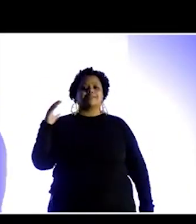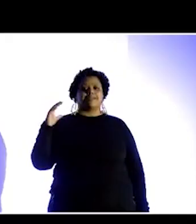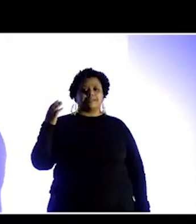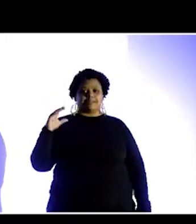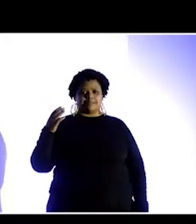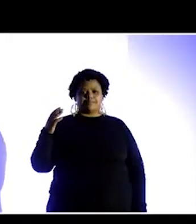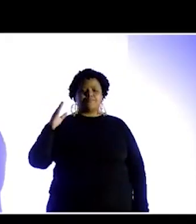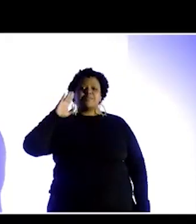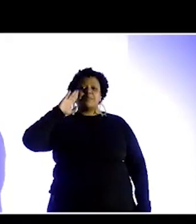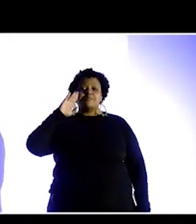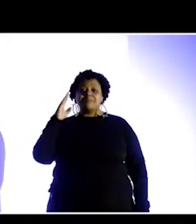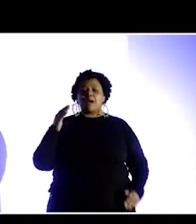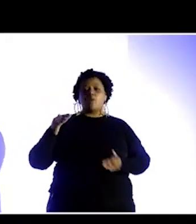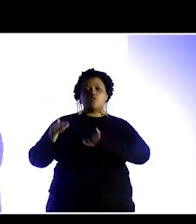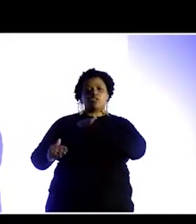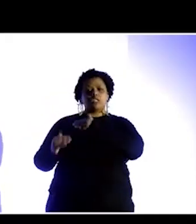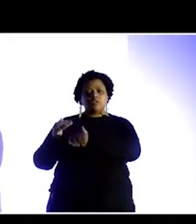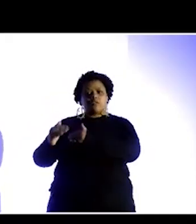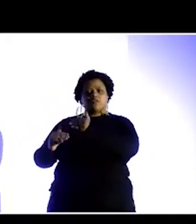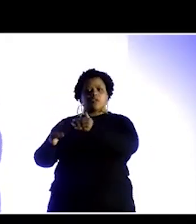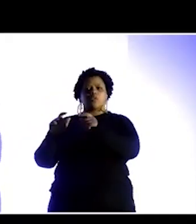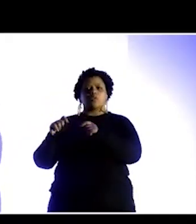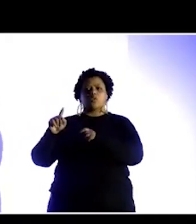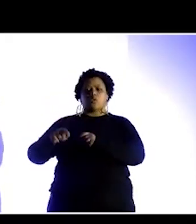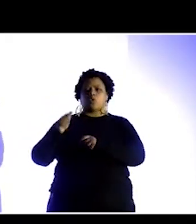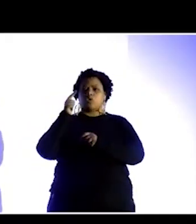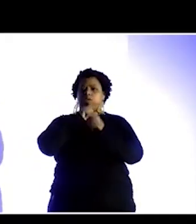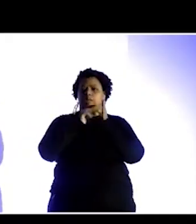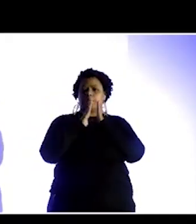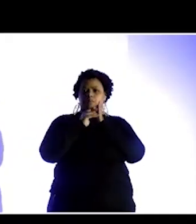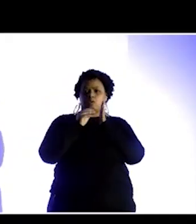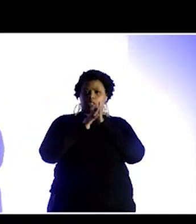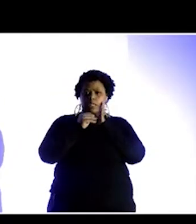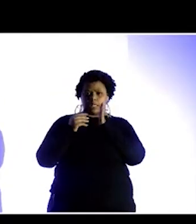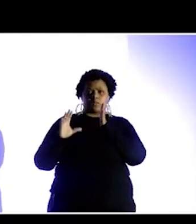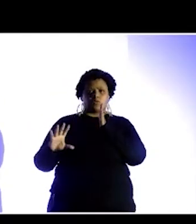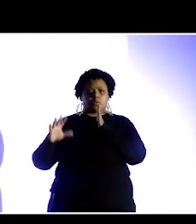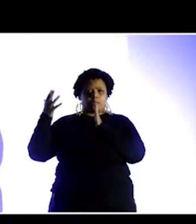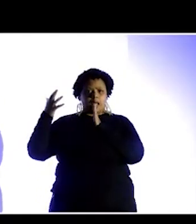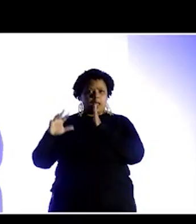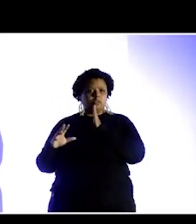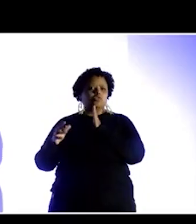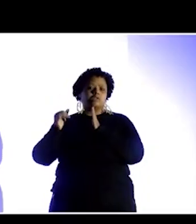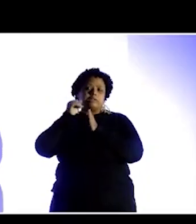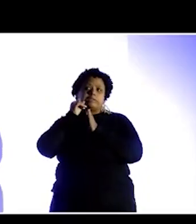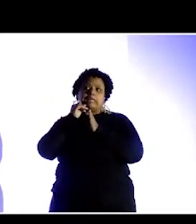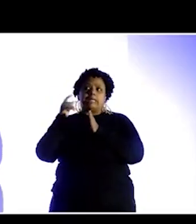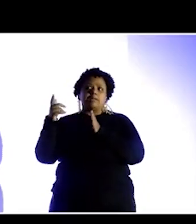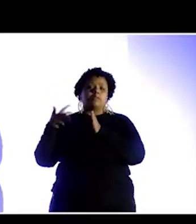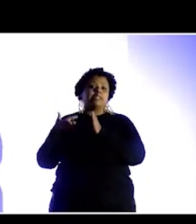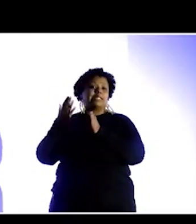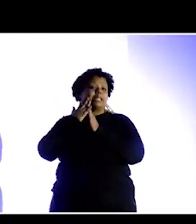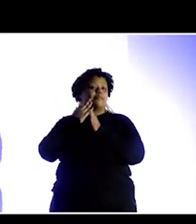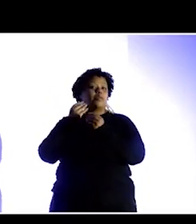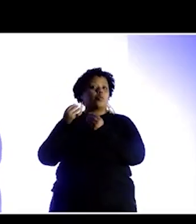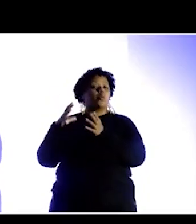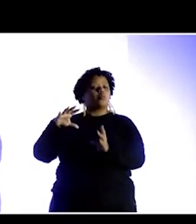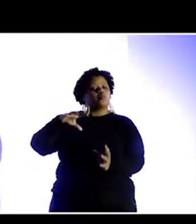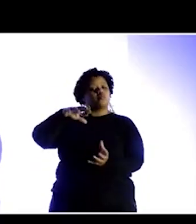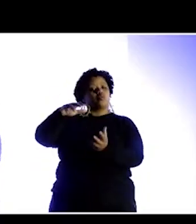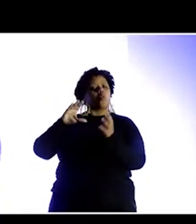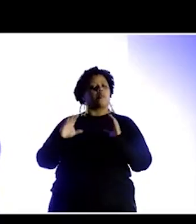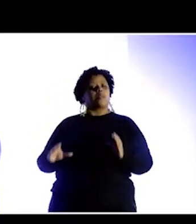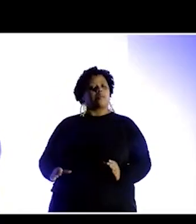né? Principalmente desenvolvendo modelos climáticos que simulam, né, o comportamento do sistema terrestre, o